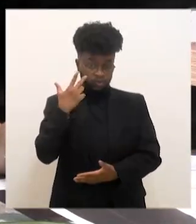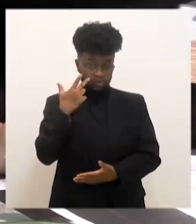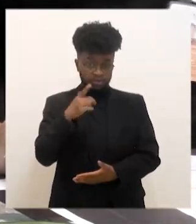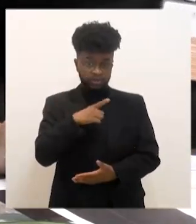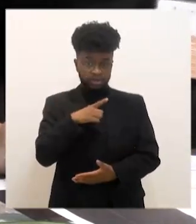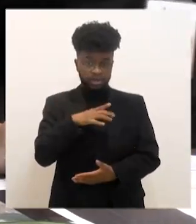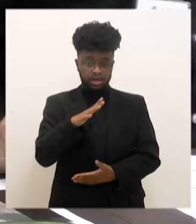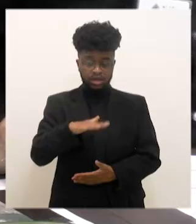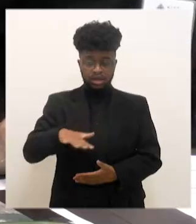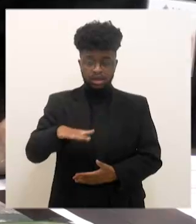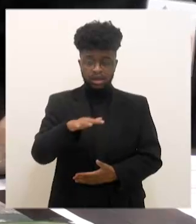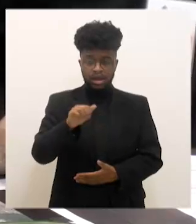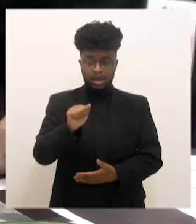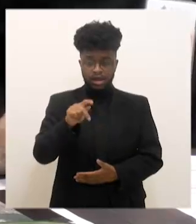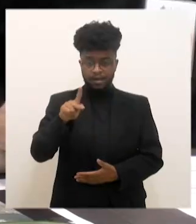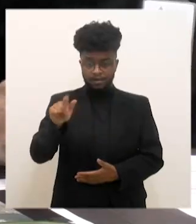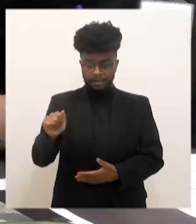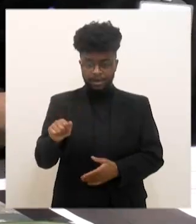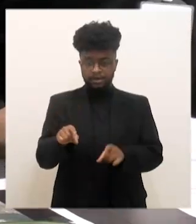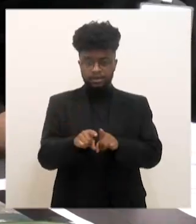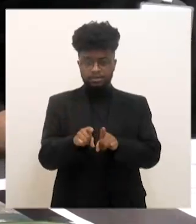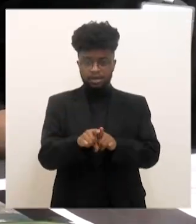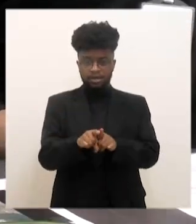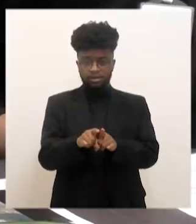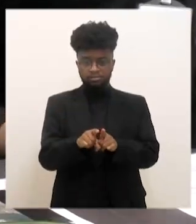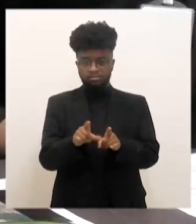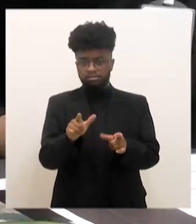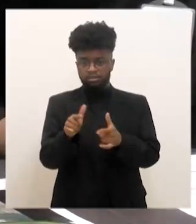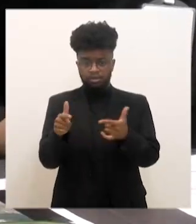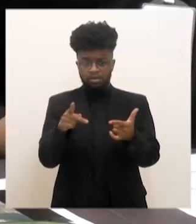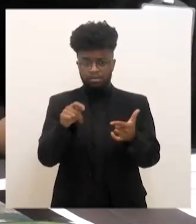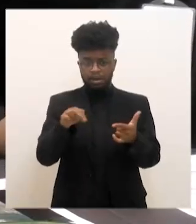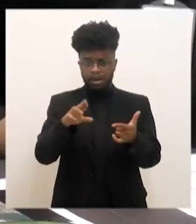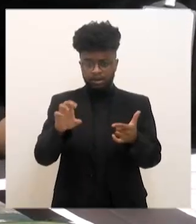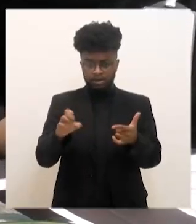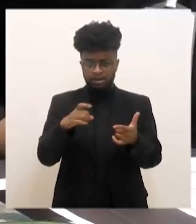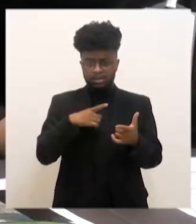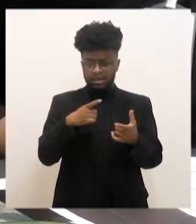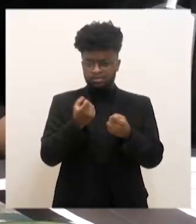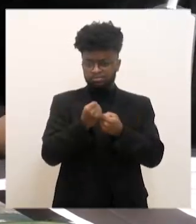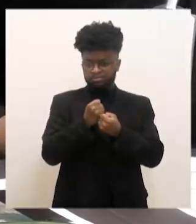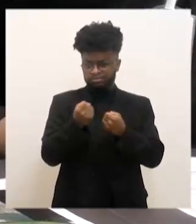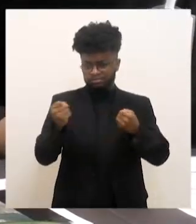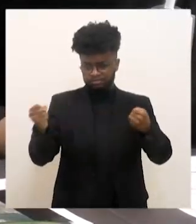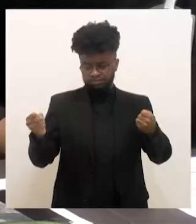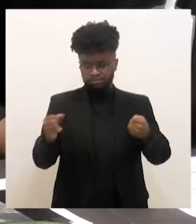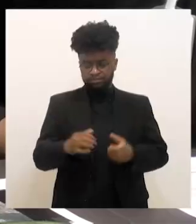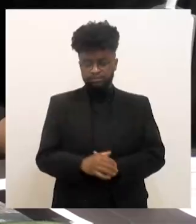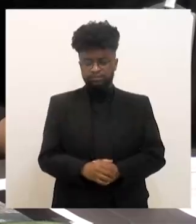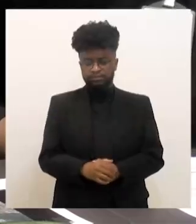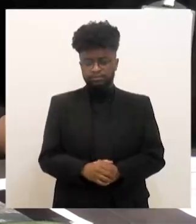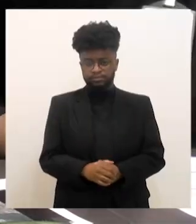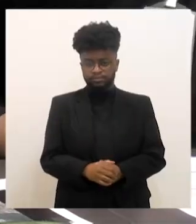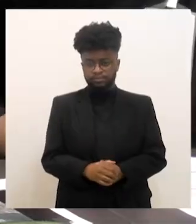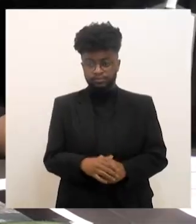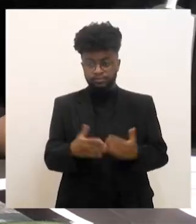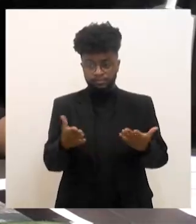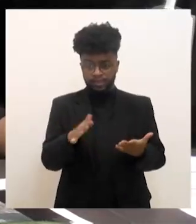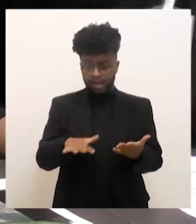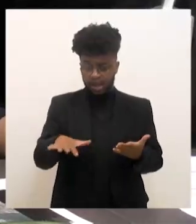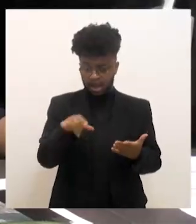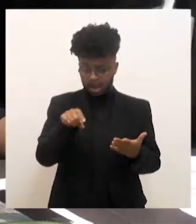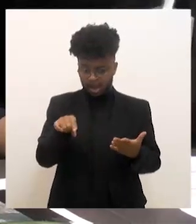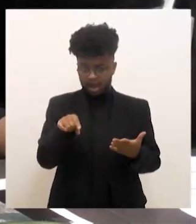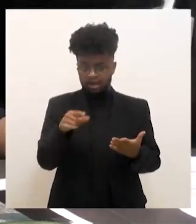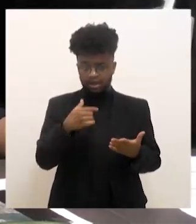e as APAs estaduais têm uma dimensão muito maior, né? E essa área aqui, pelo que eu